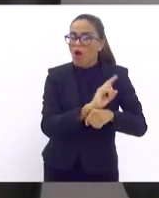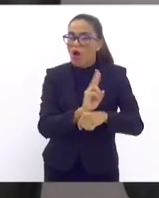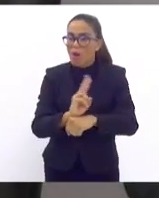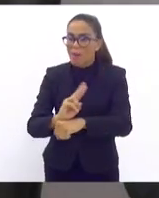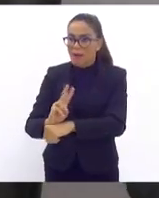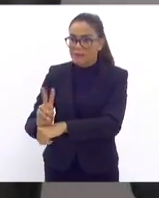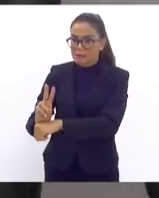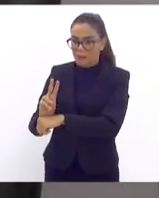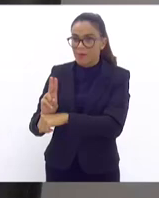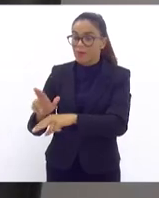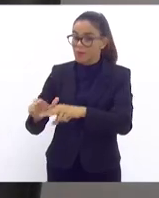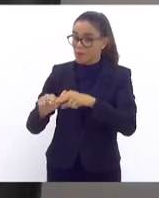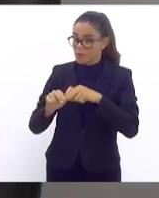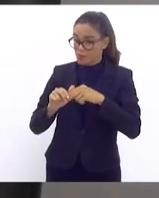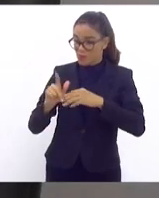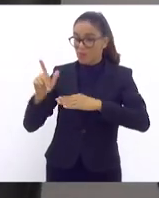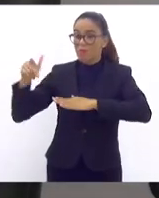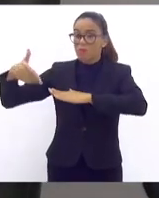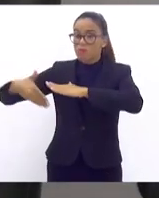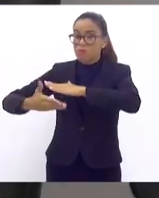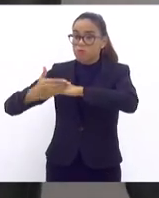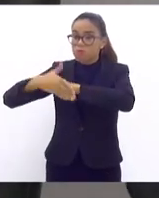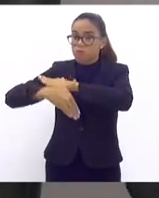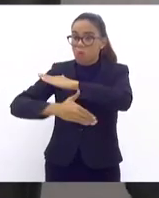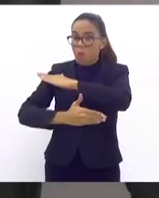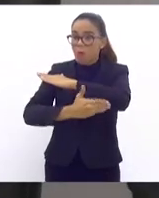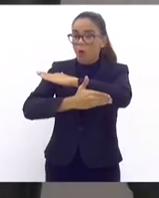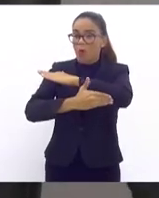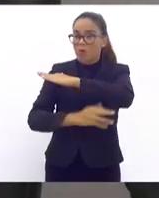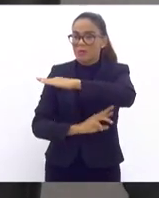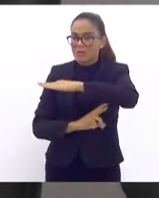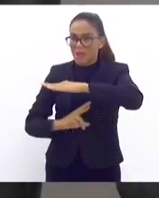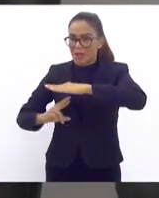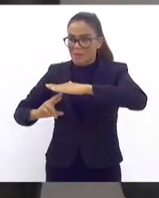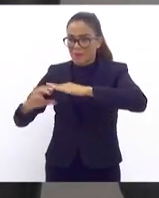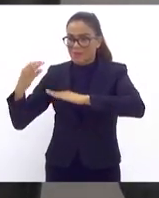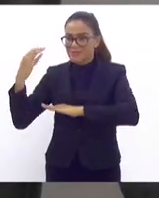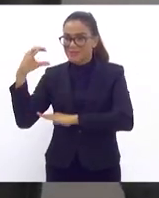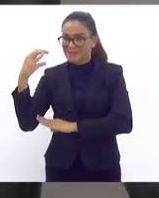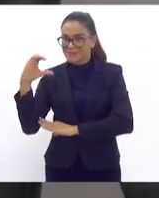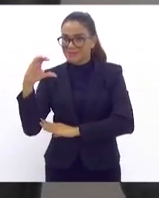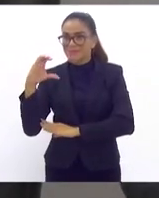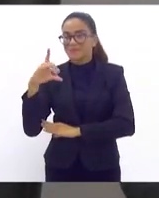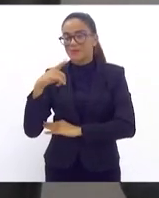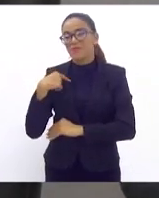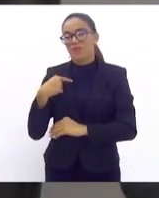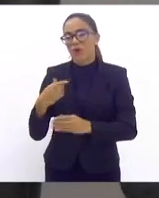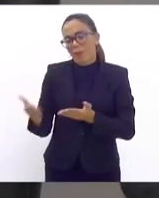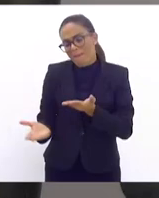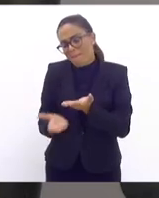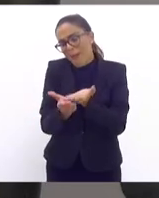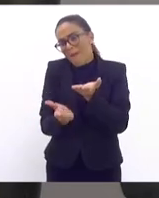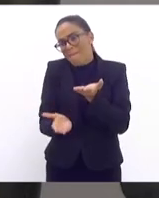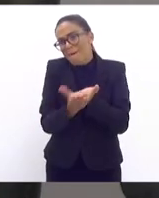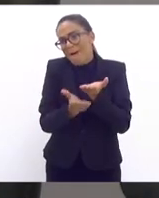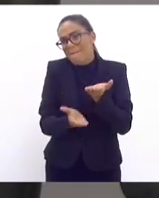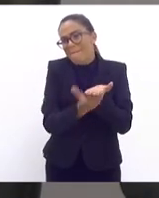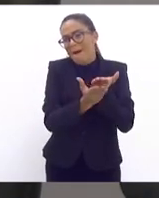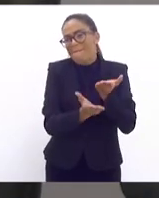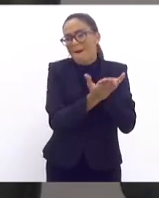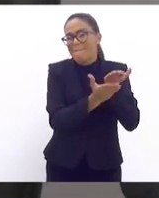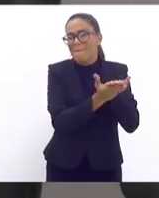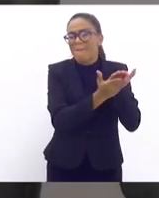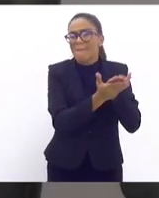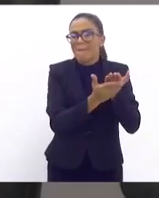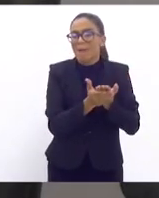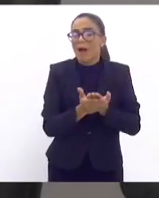diz que do acidente para cá foram protocoladas uma série de iniciativas, porque os deputados e deputadas observaram